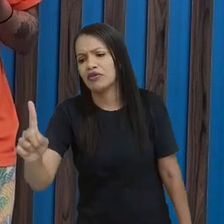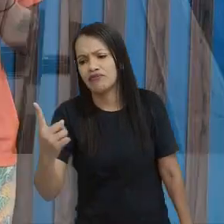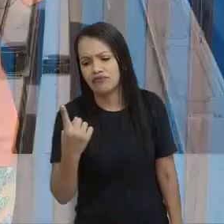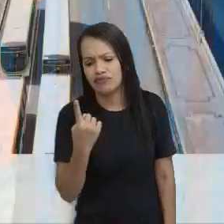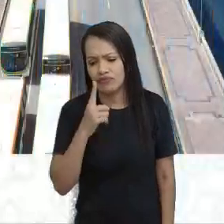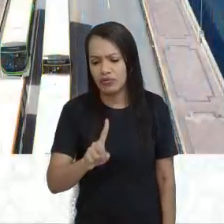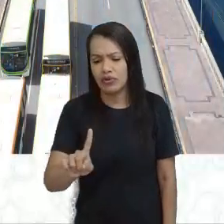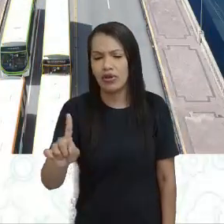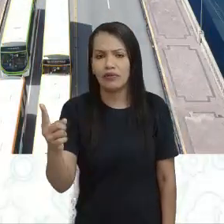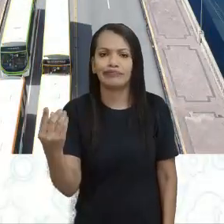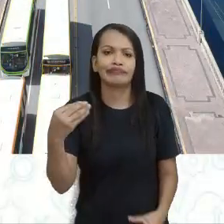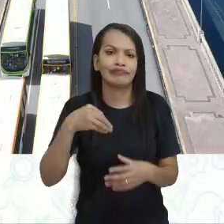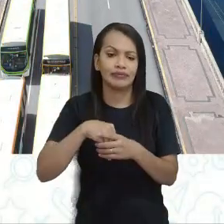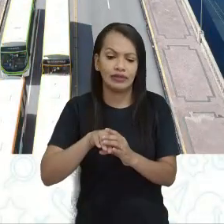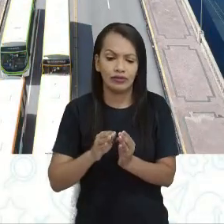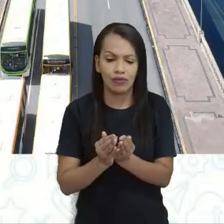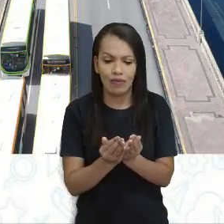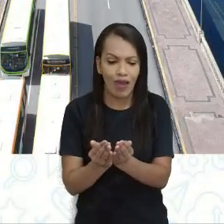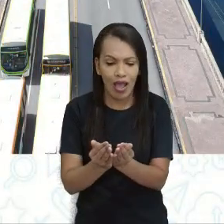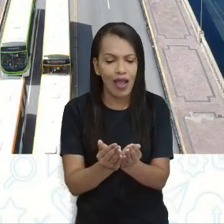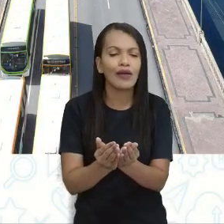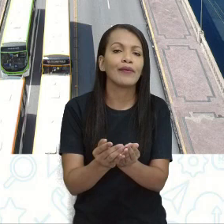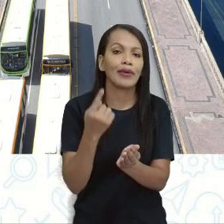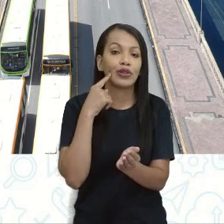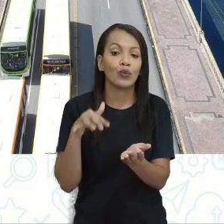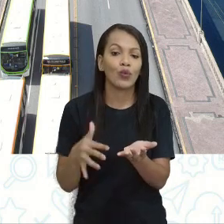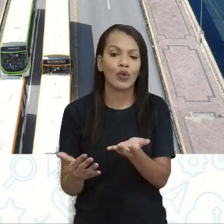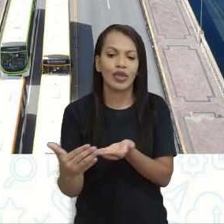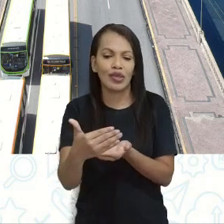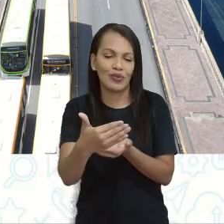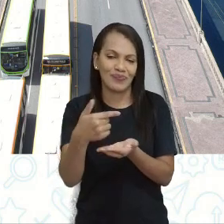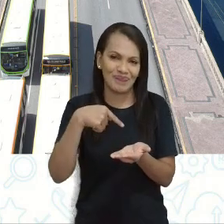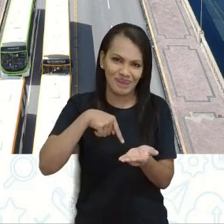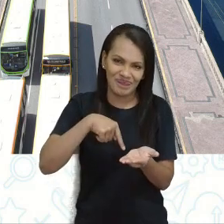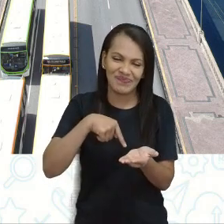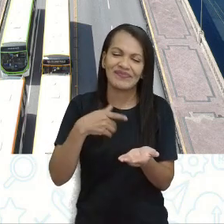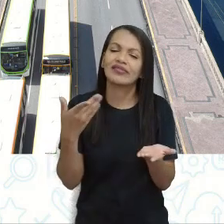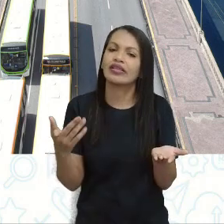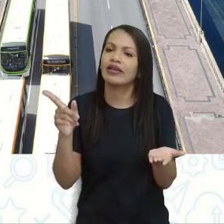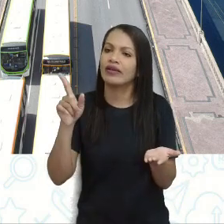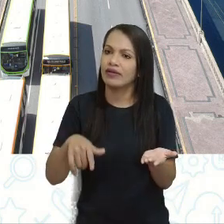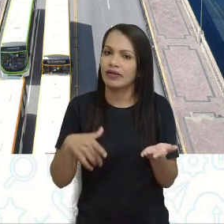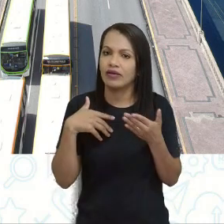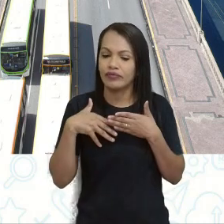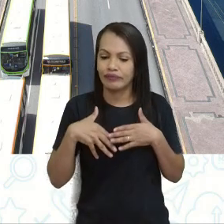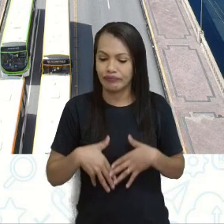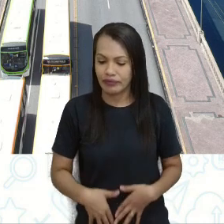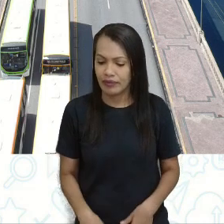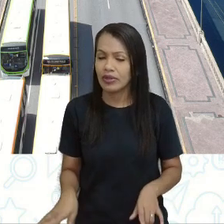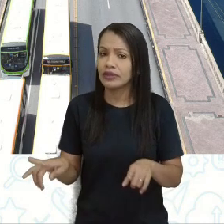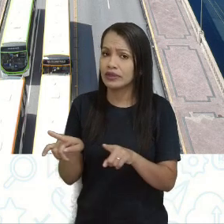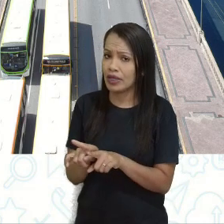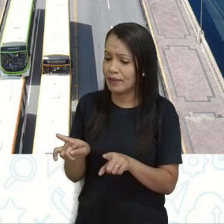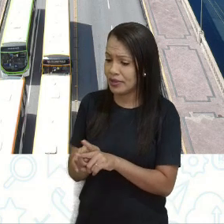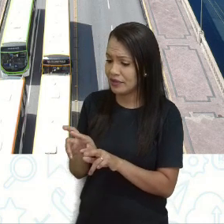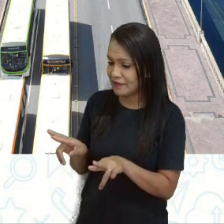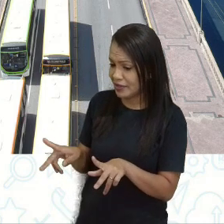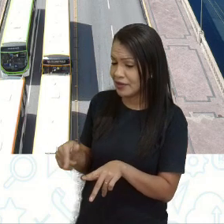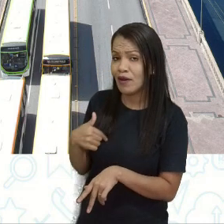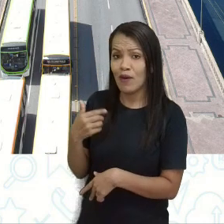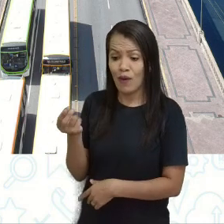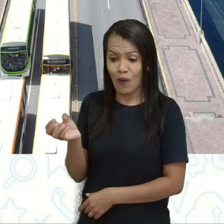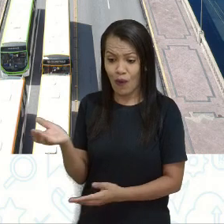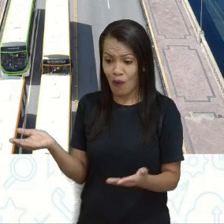né? Até as vestimentas, né, professora Cláudia? Bem diferenciada, né? Hoje em dia a gente não usa mais essas vestimentas